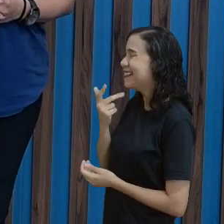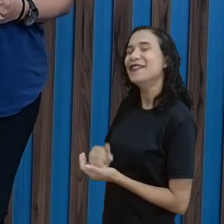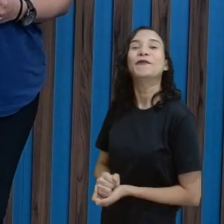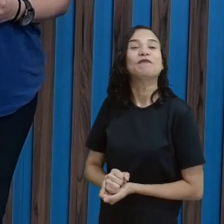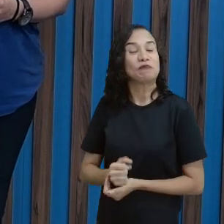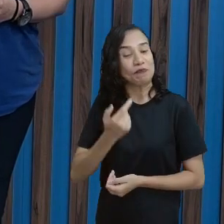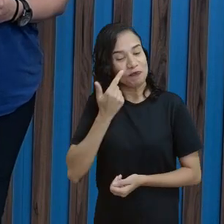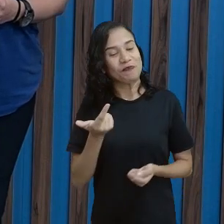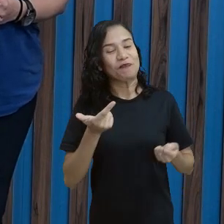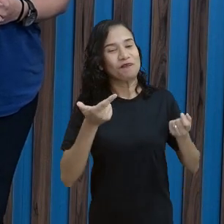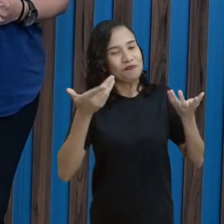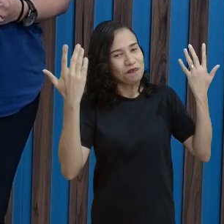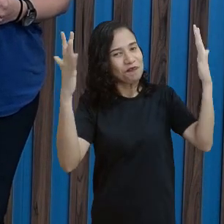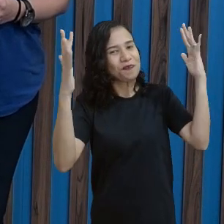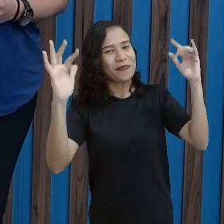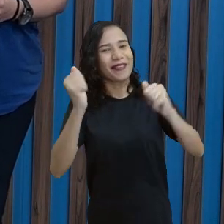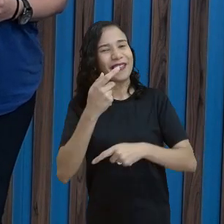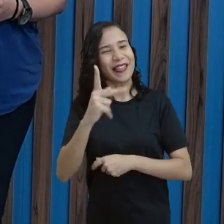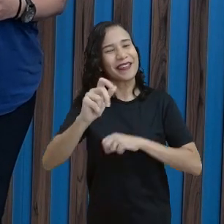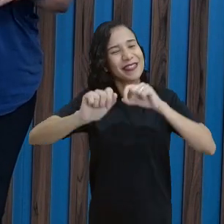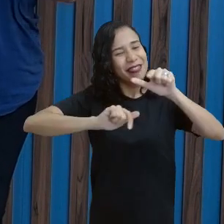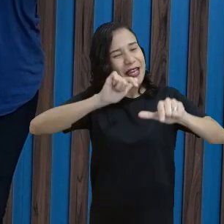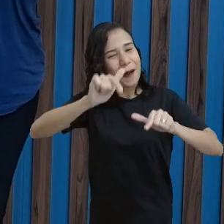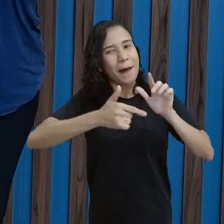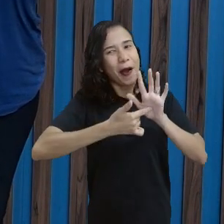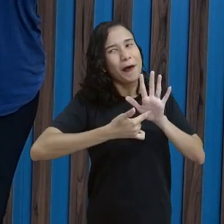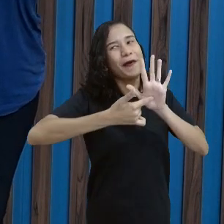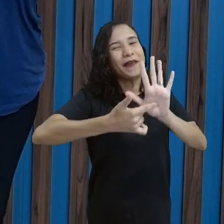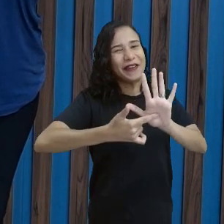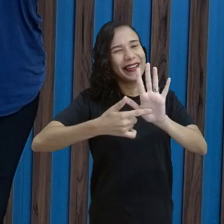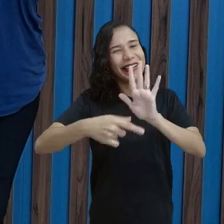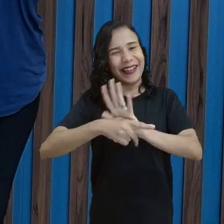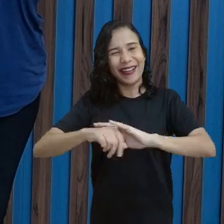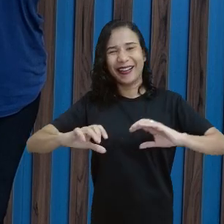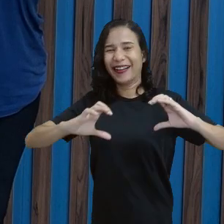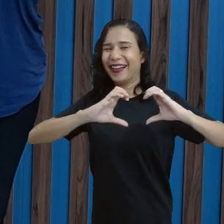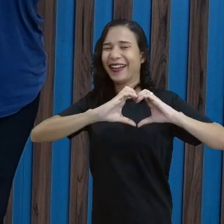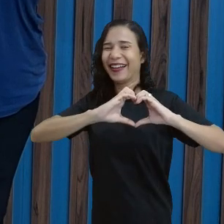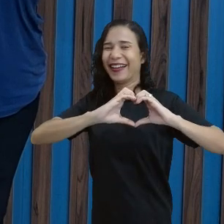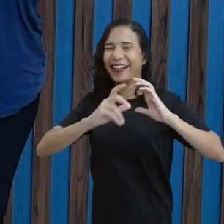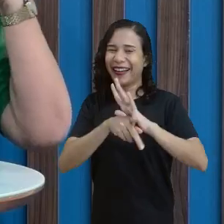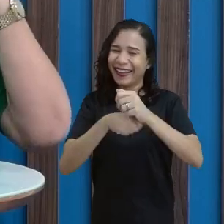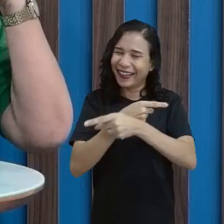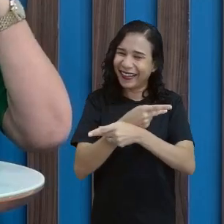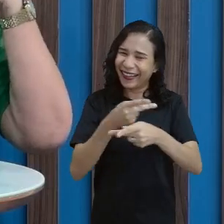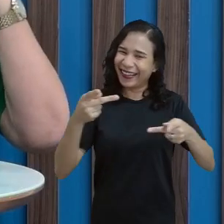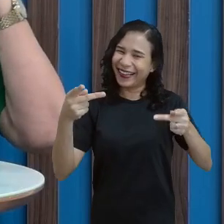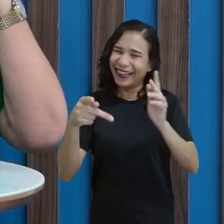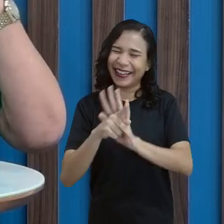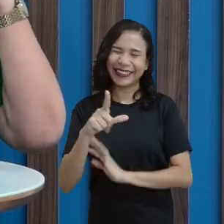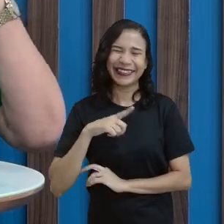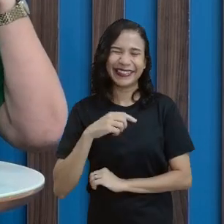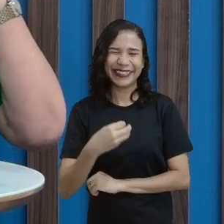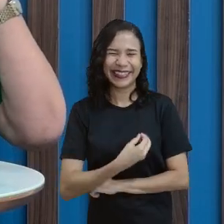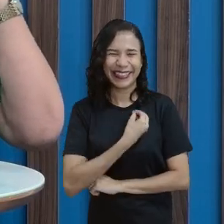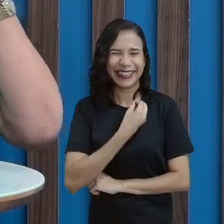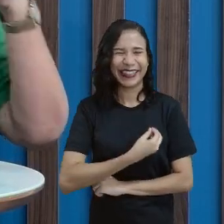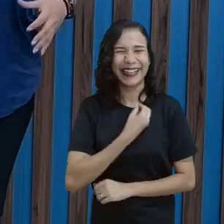Devinho, tá vendo, Devinho, o seu trabalho aí, sendo, né, ó, aí, ó, coração, Devinho mandando coração pra gente.